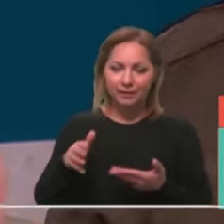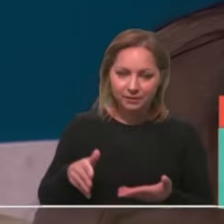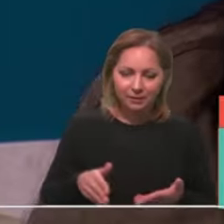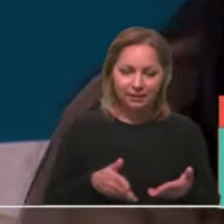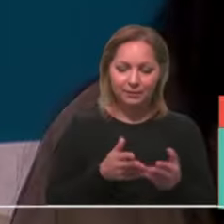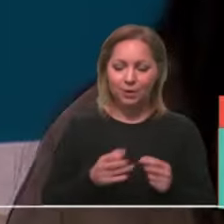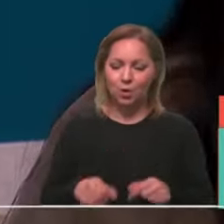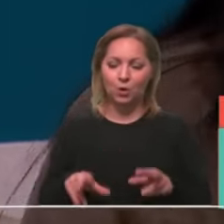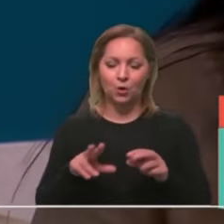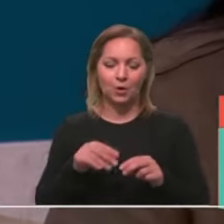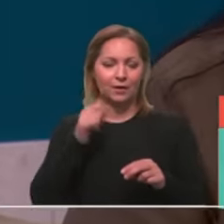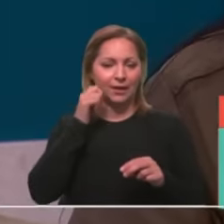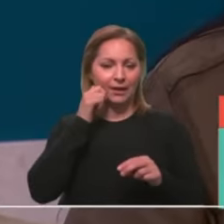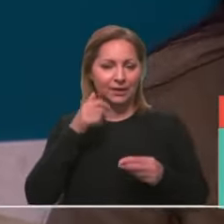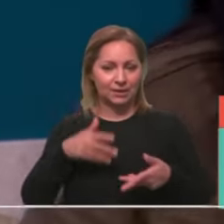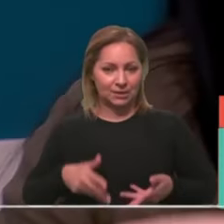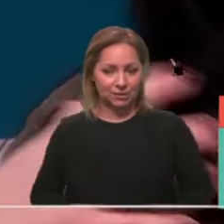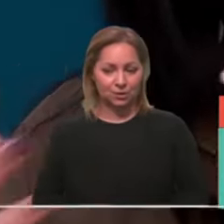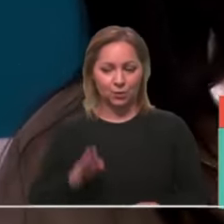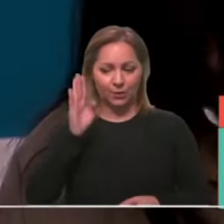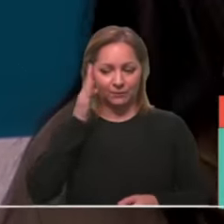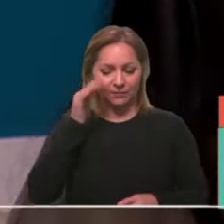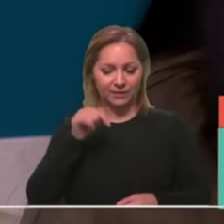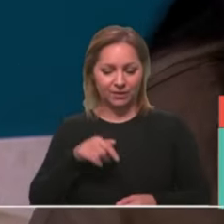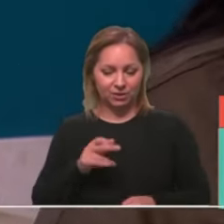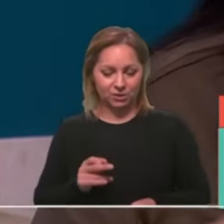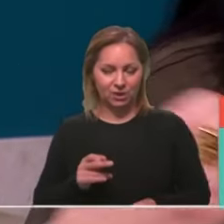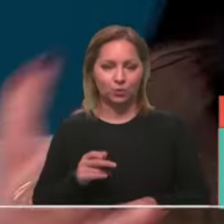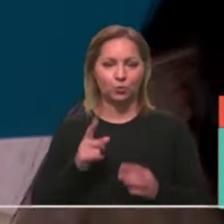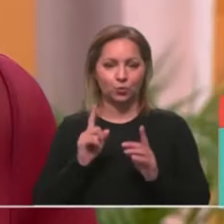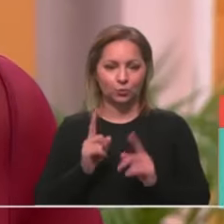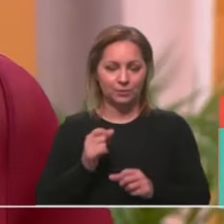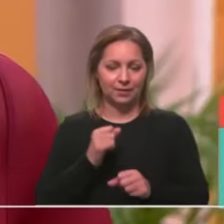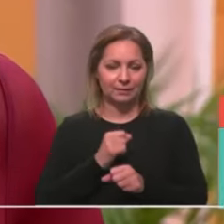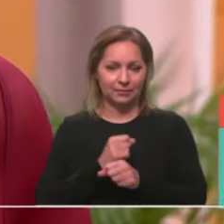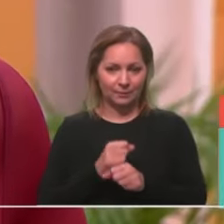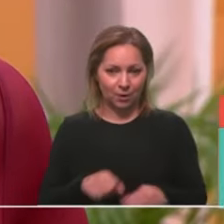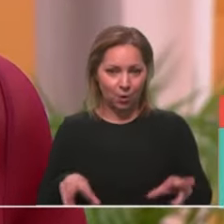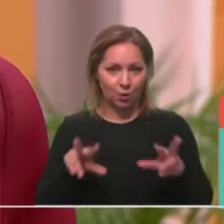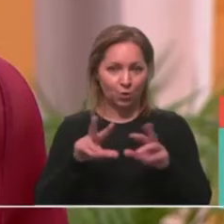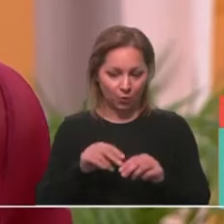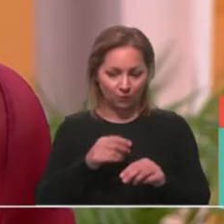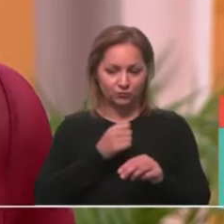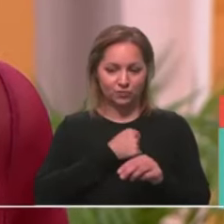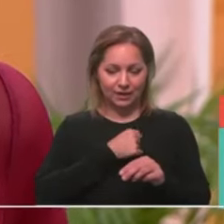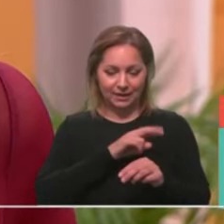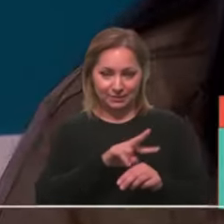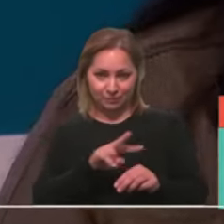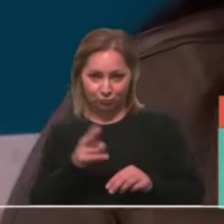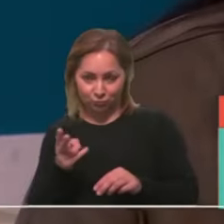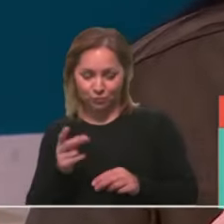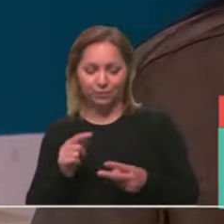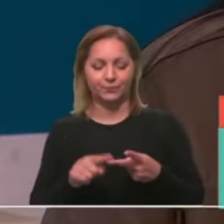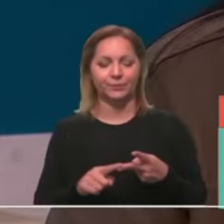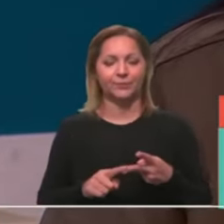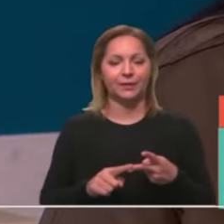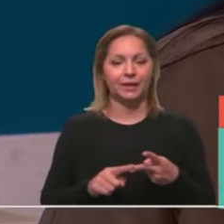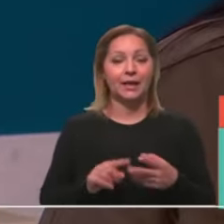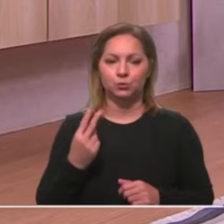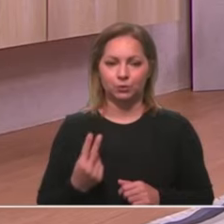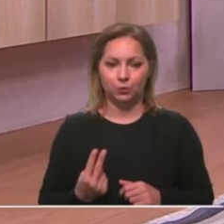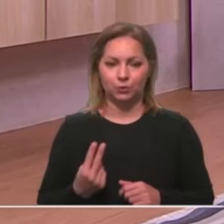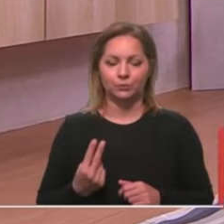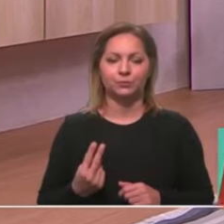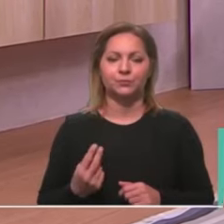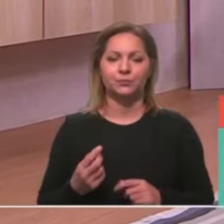dos que nasceram em fevereiro este ano vão começar novos empregos, mudar de casa também, e novos